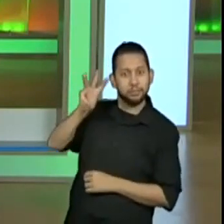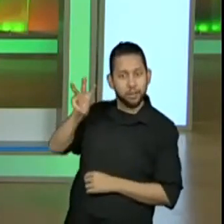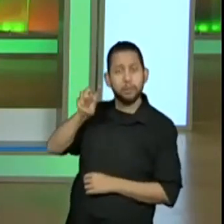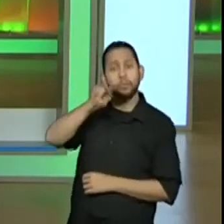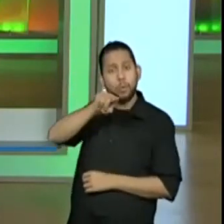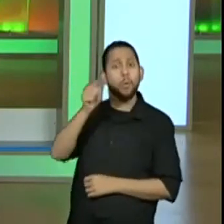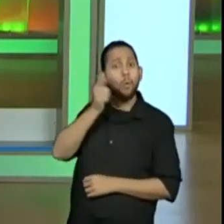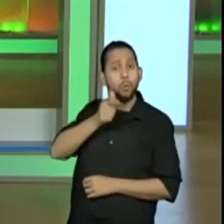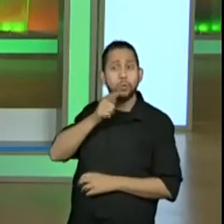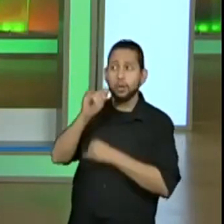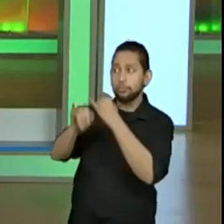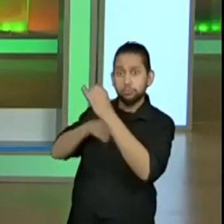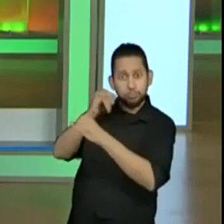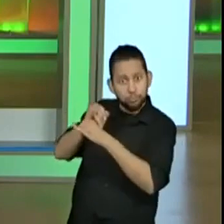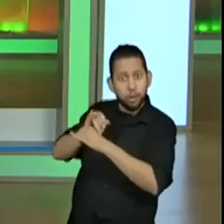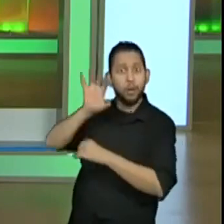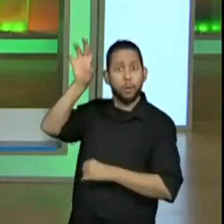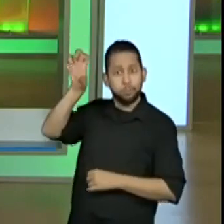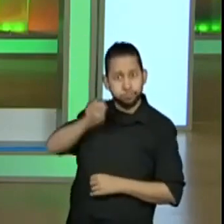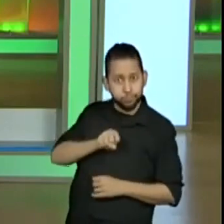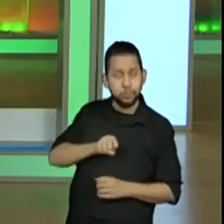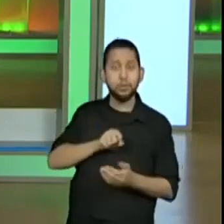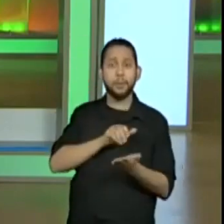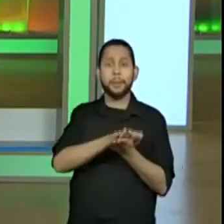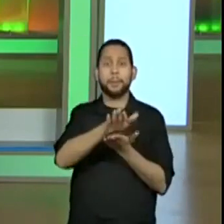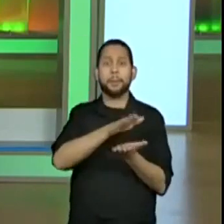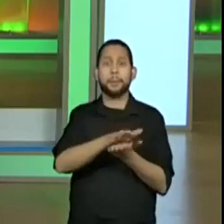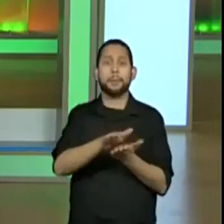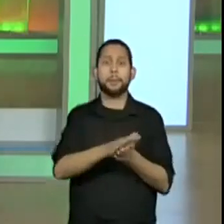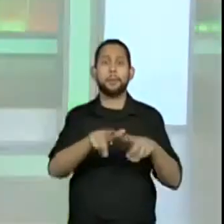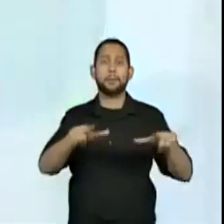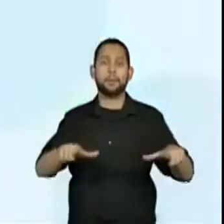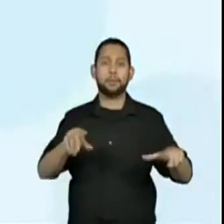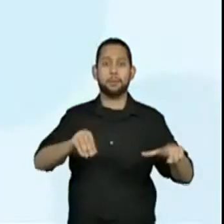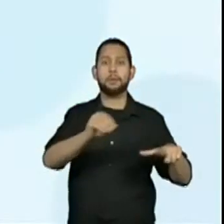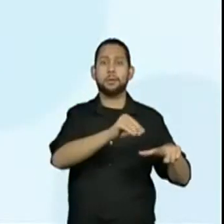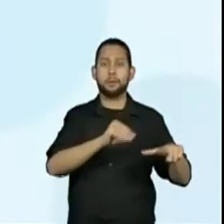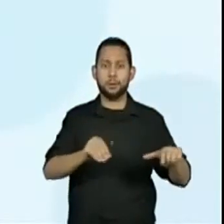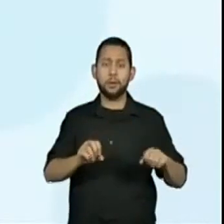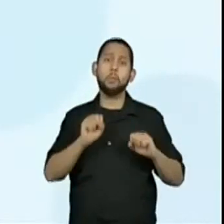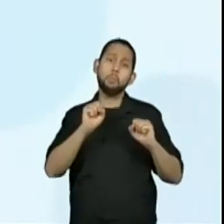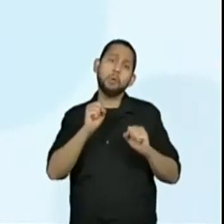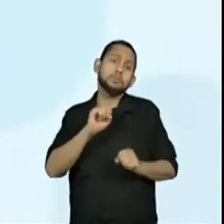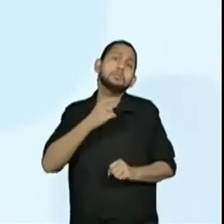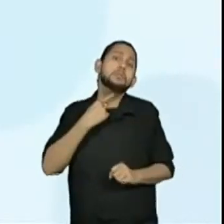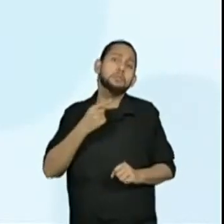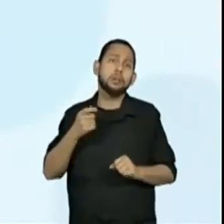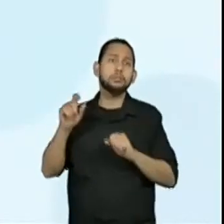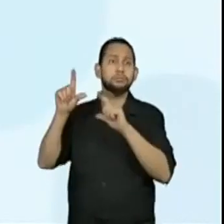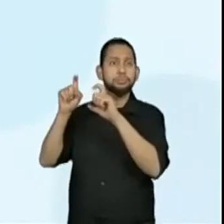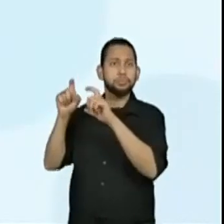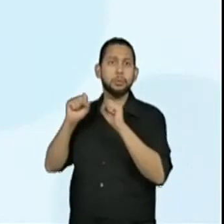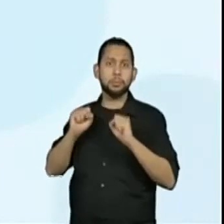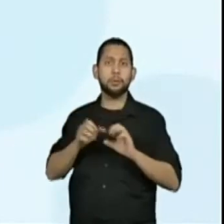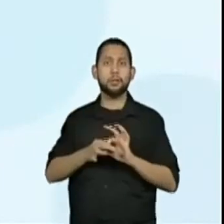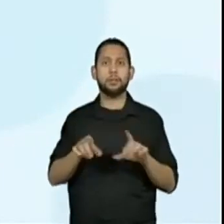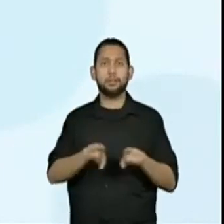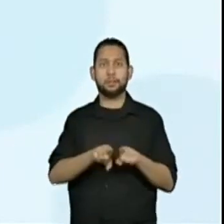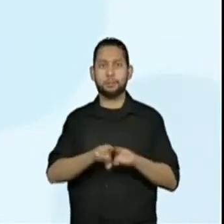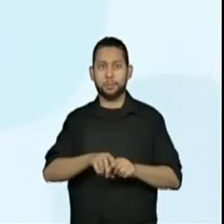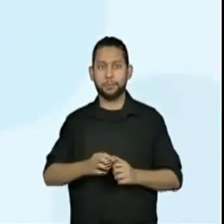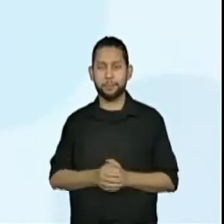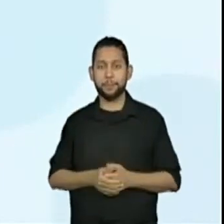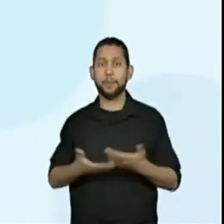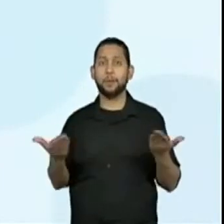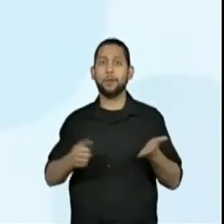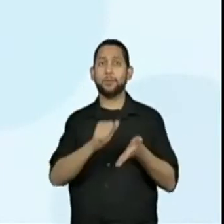e, inclusive, imprimir, ok? Podem também tirar print ou recriar até em casa, ok? Mas vamos lá.